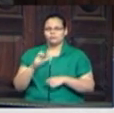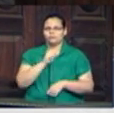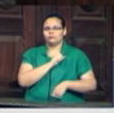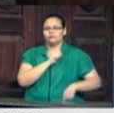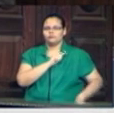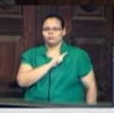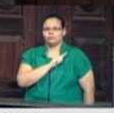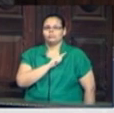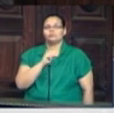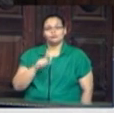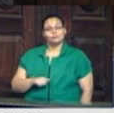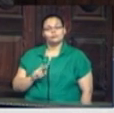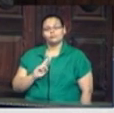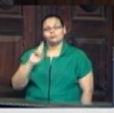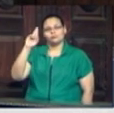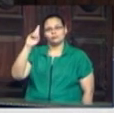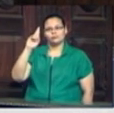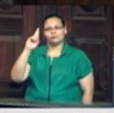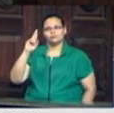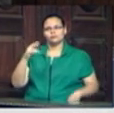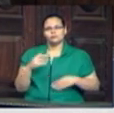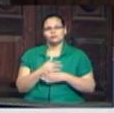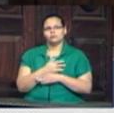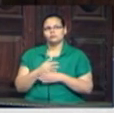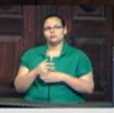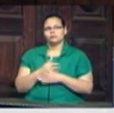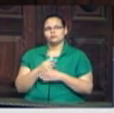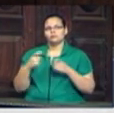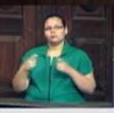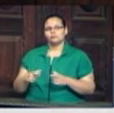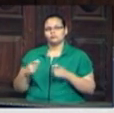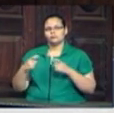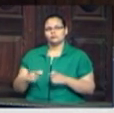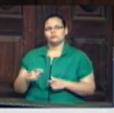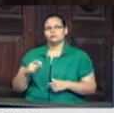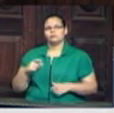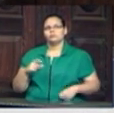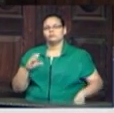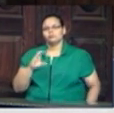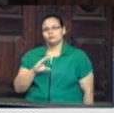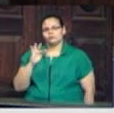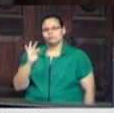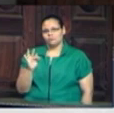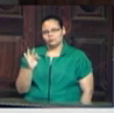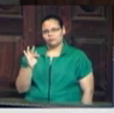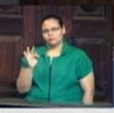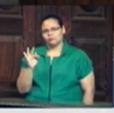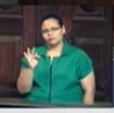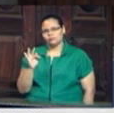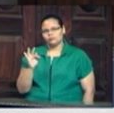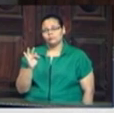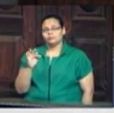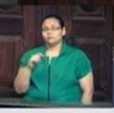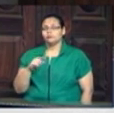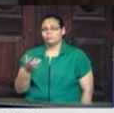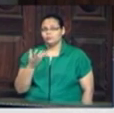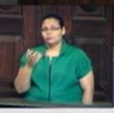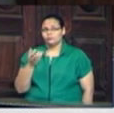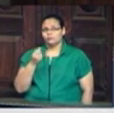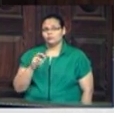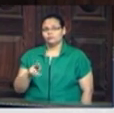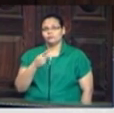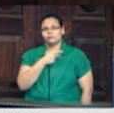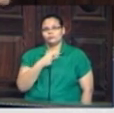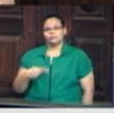representante, mais um representante da cidade de Cabo Frio, da região dos Lagos, neste parlamento. Quero, senhor presidente,